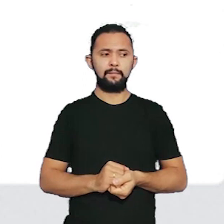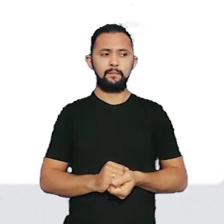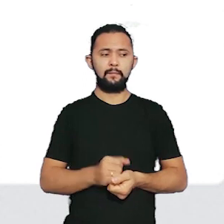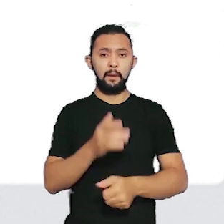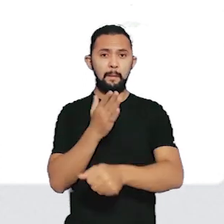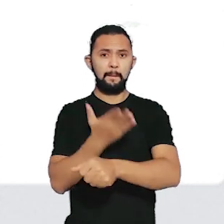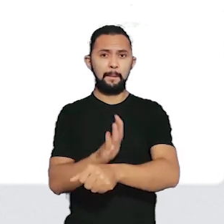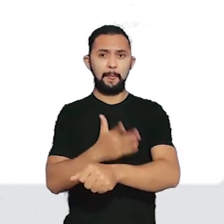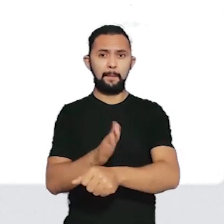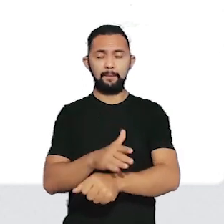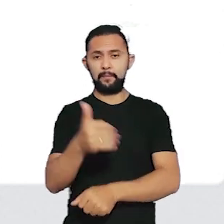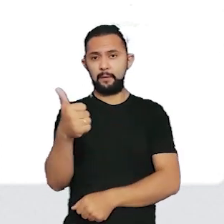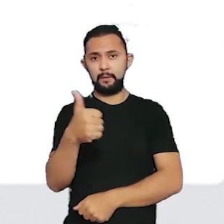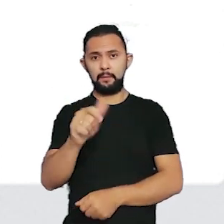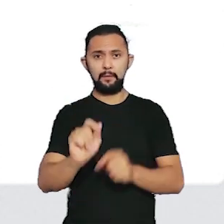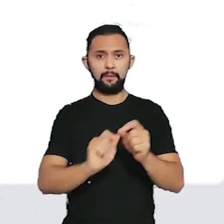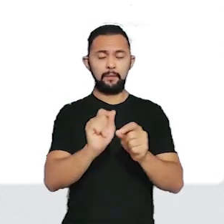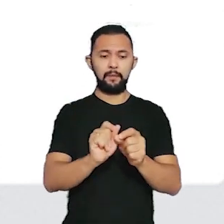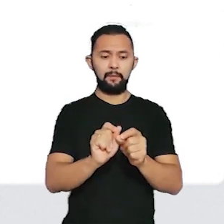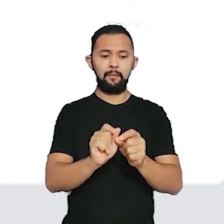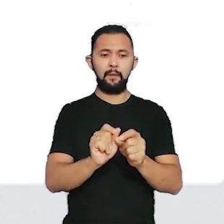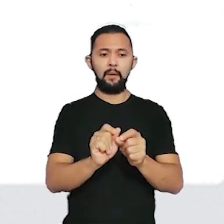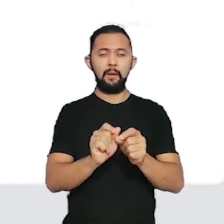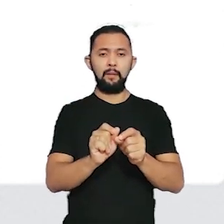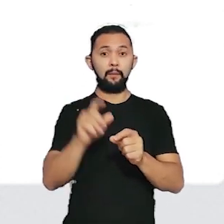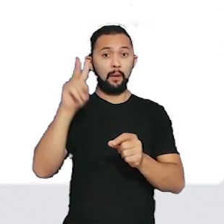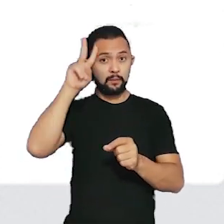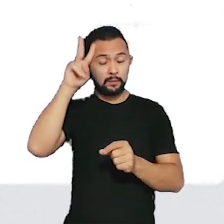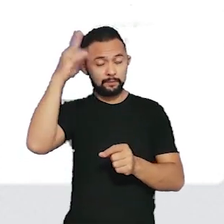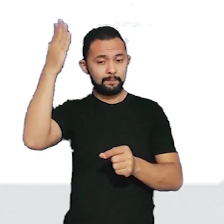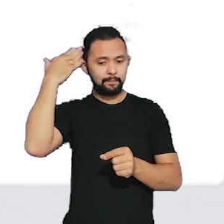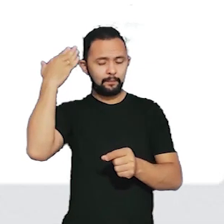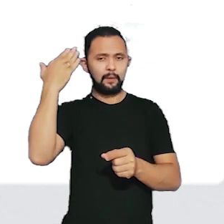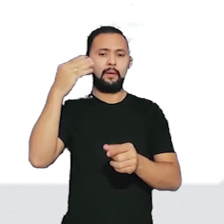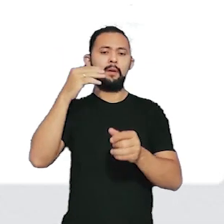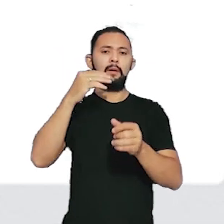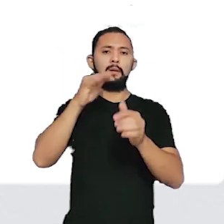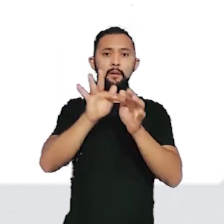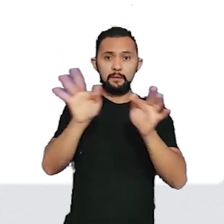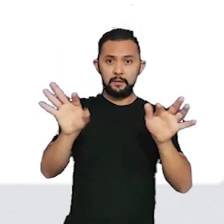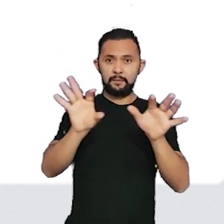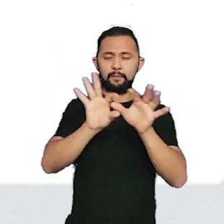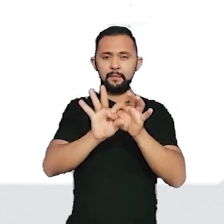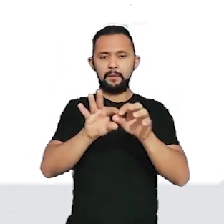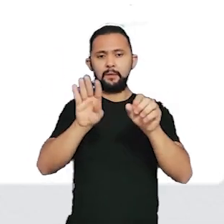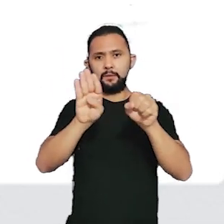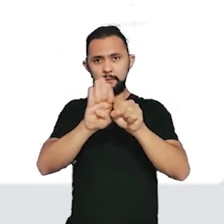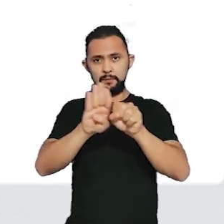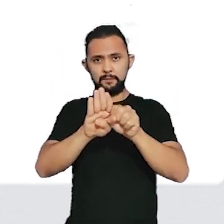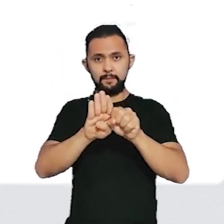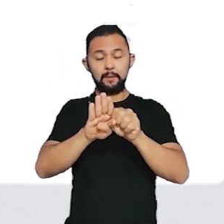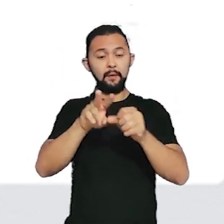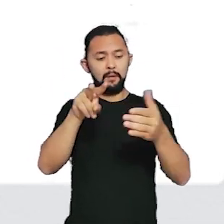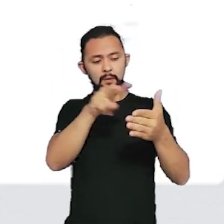treino. Essa primeira questão é a revisão das orações substantivas, tá? Que a gente estudou nas aulas anteriores. Então,